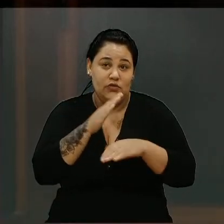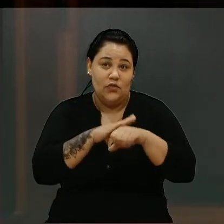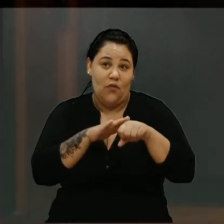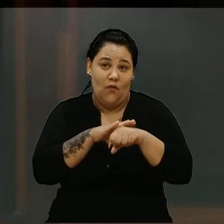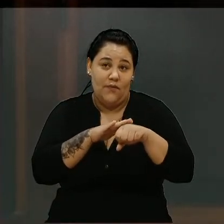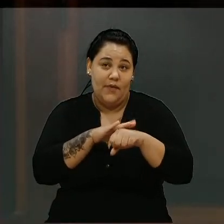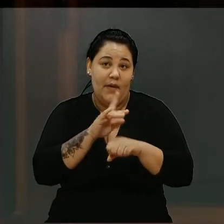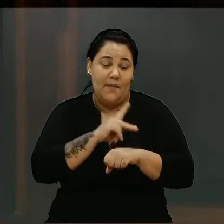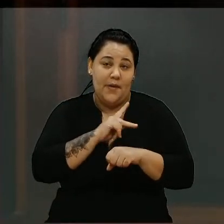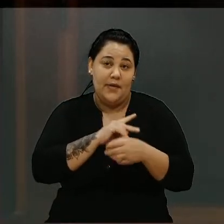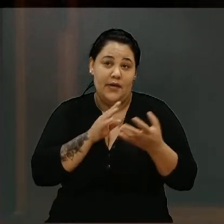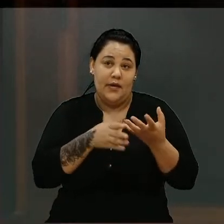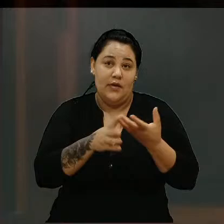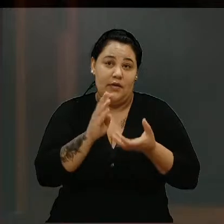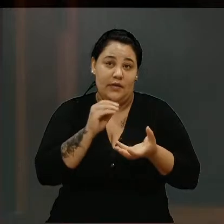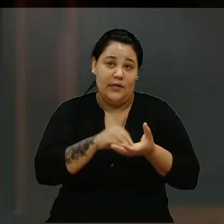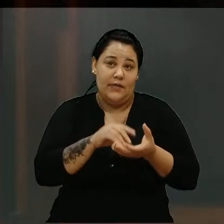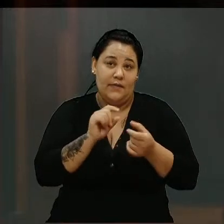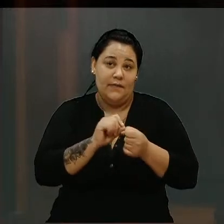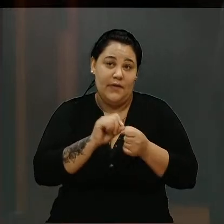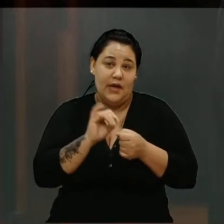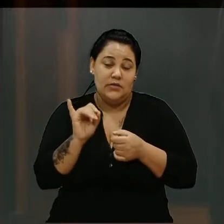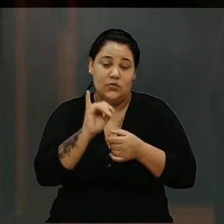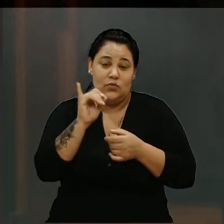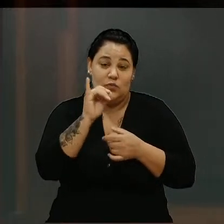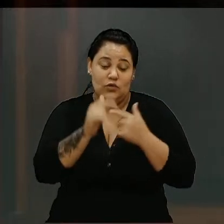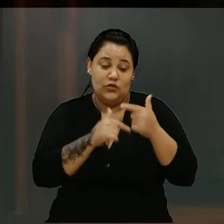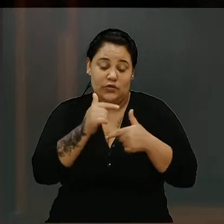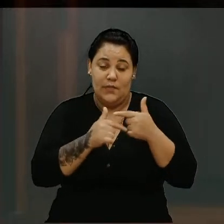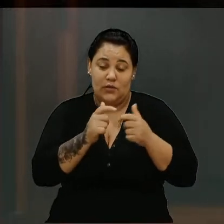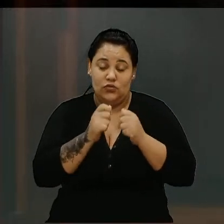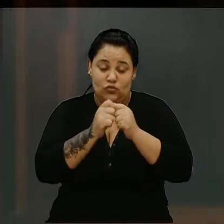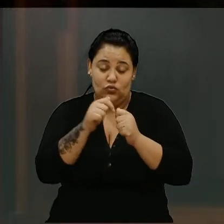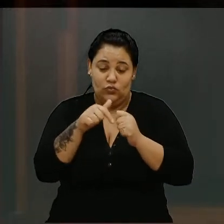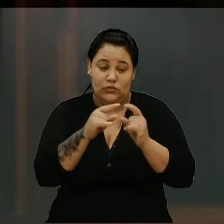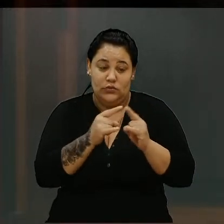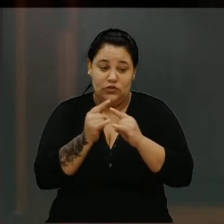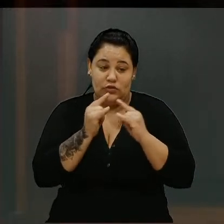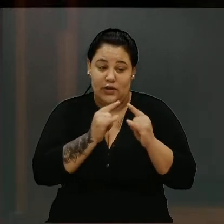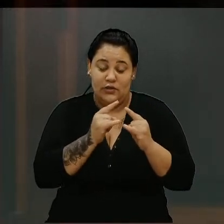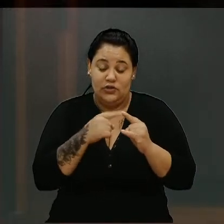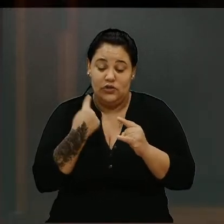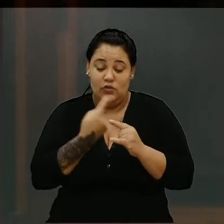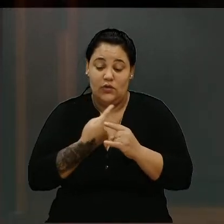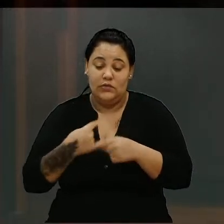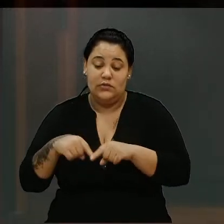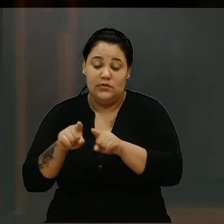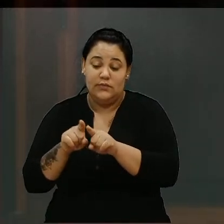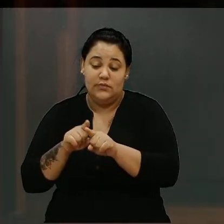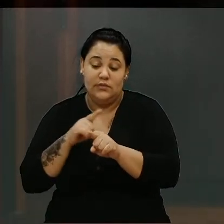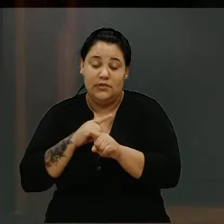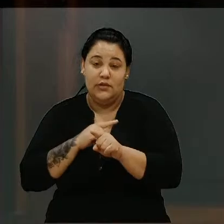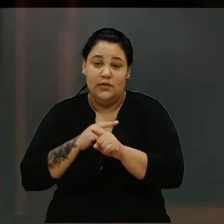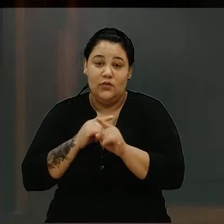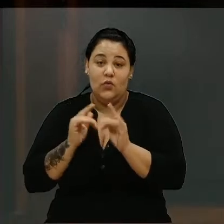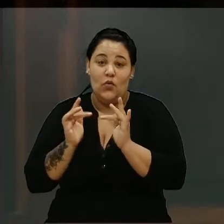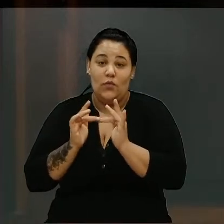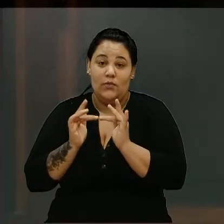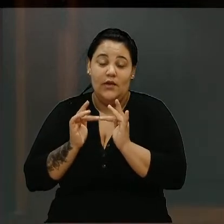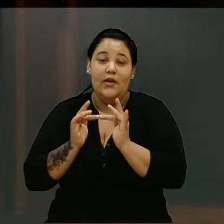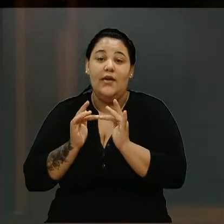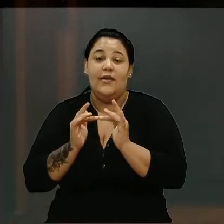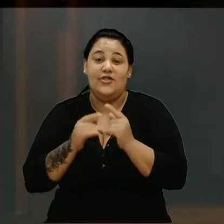fazendo um importante trabalho à frente dessa entidade. E também nós dialogamos, tem o contato com o sindicato que